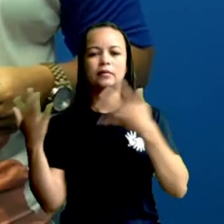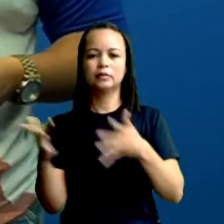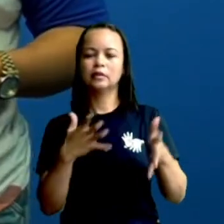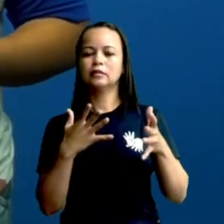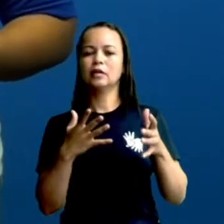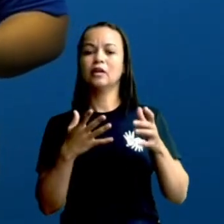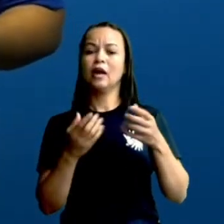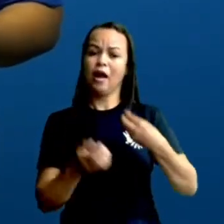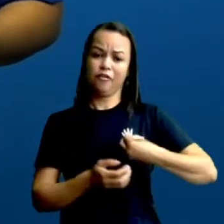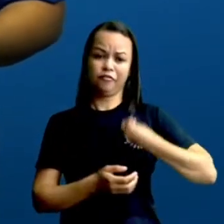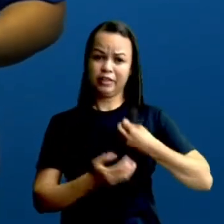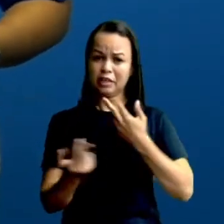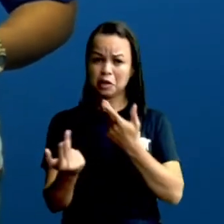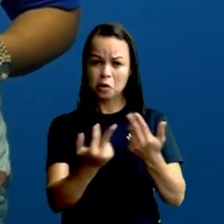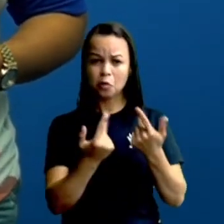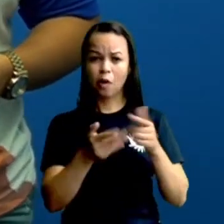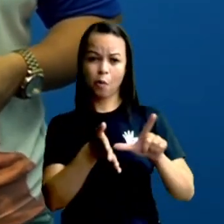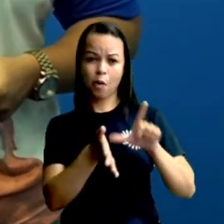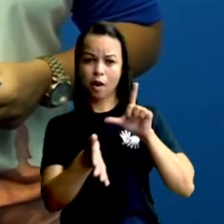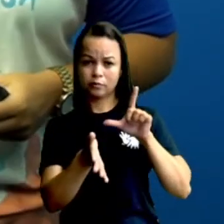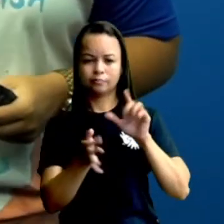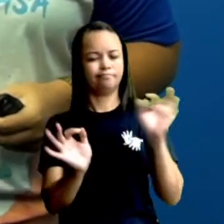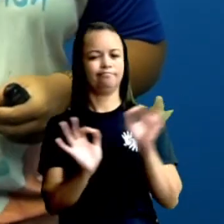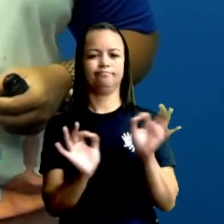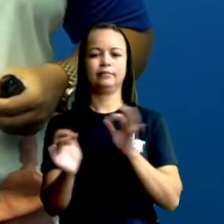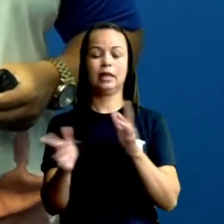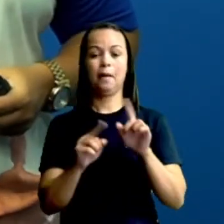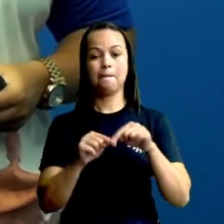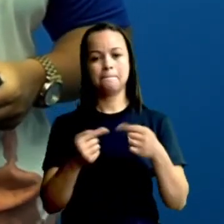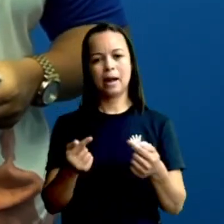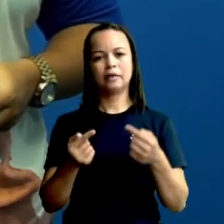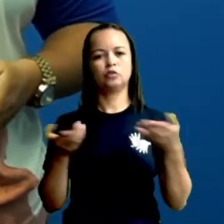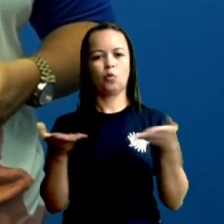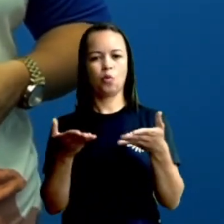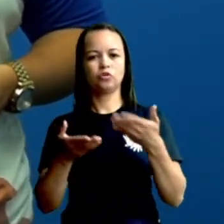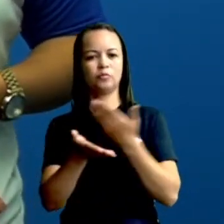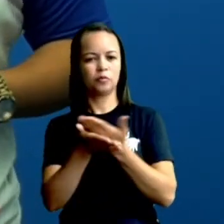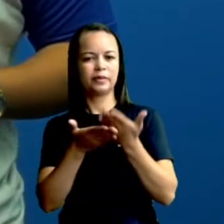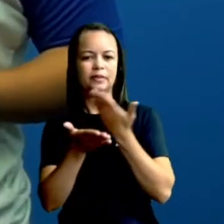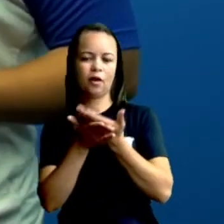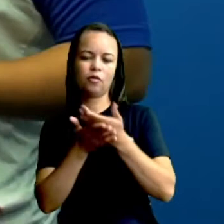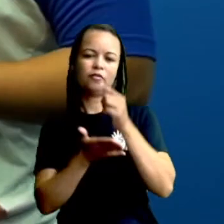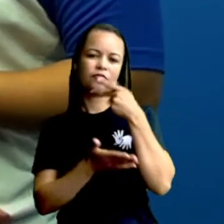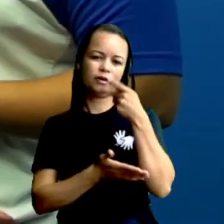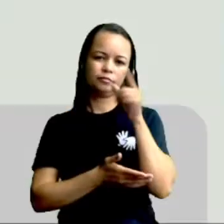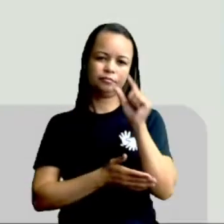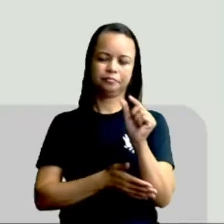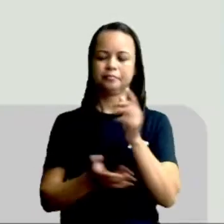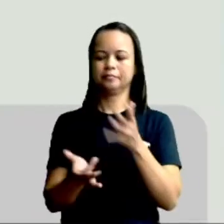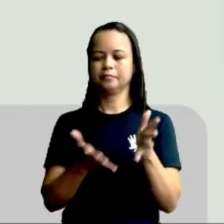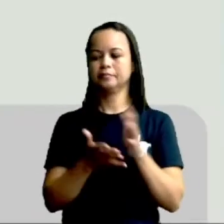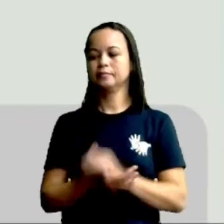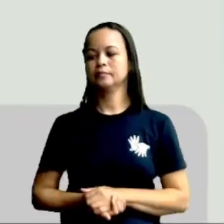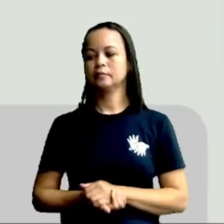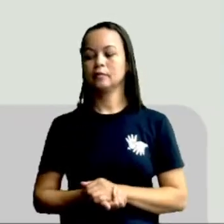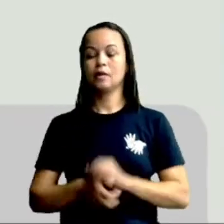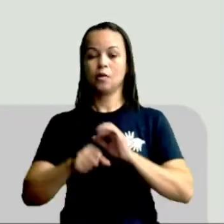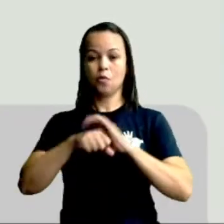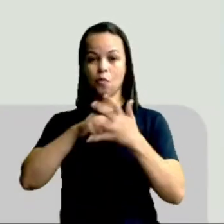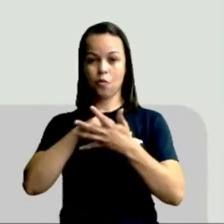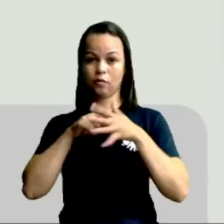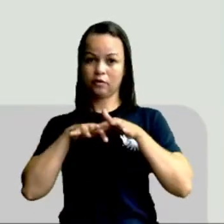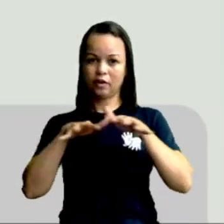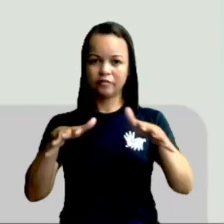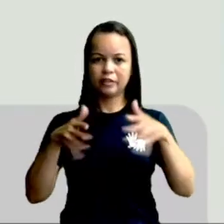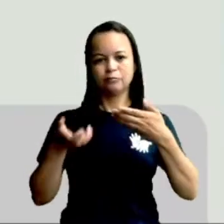voltarão a ser as mesmas, não é isso? E é sobre isso que a gente vai falar um pouco nessa aula, vamos lá? Olha só, o coronavírus está